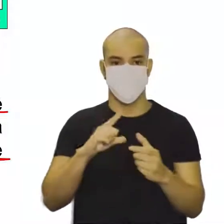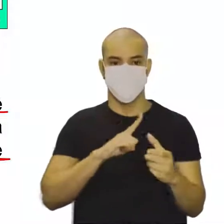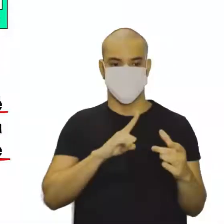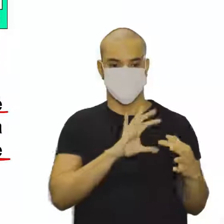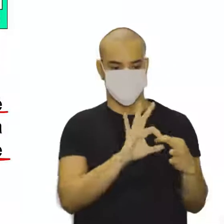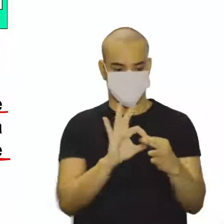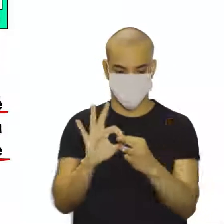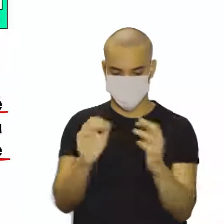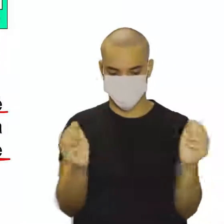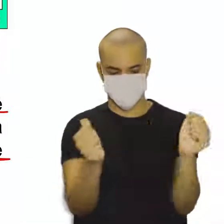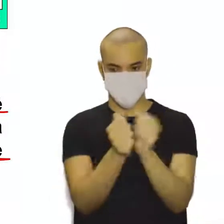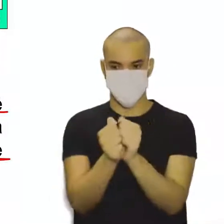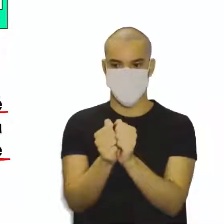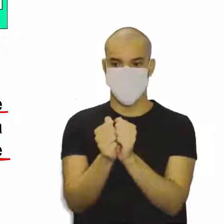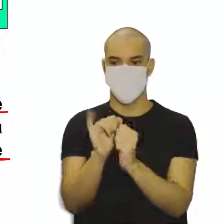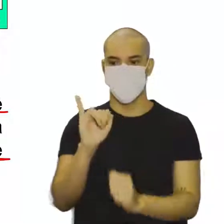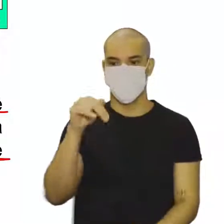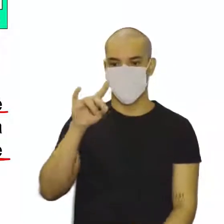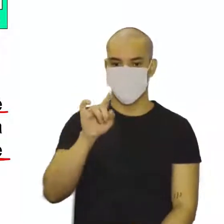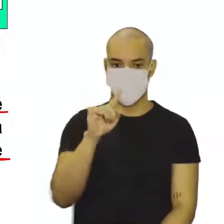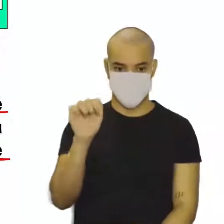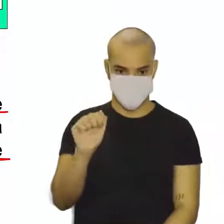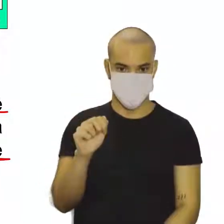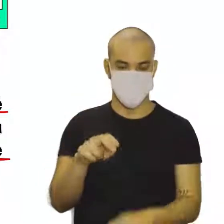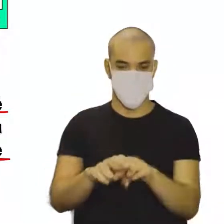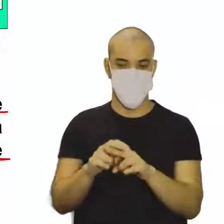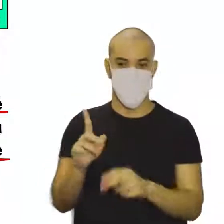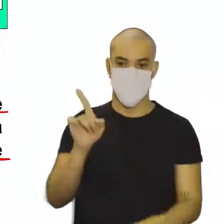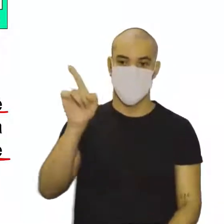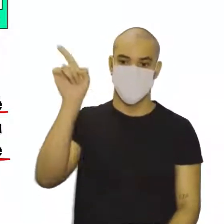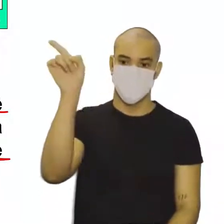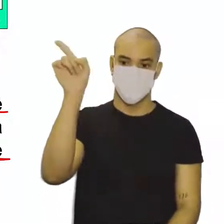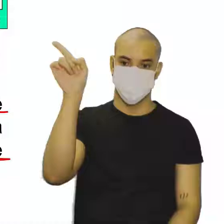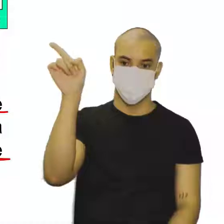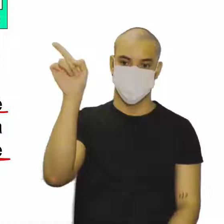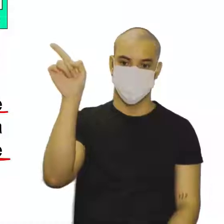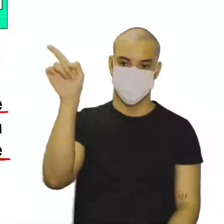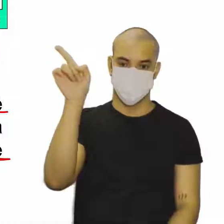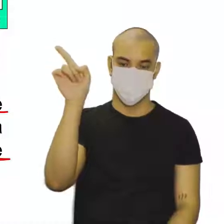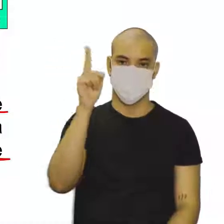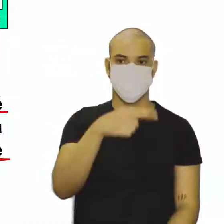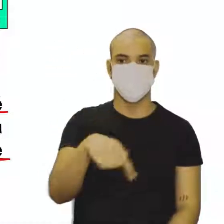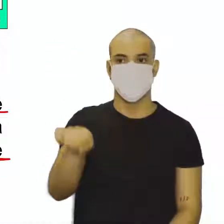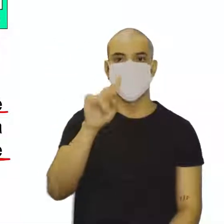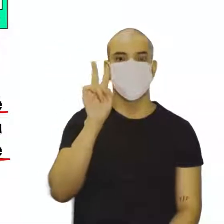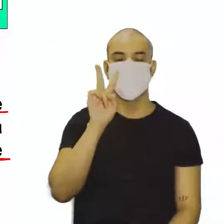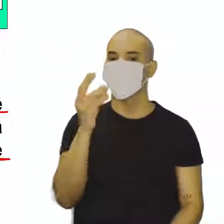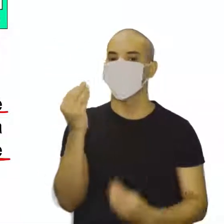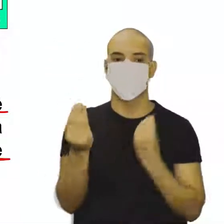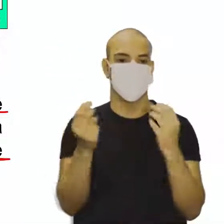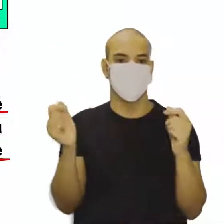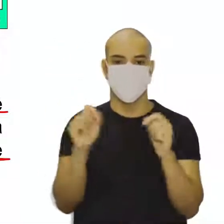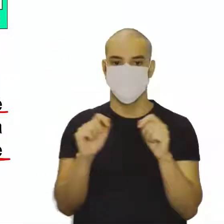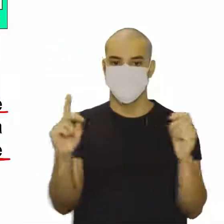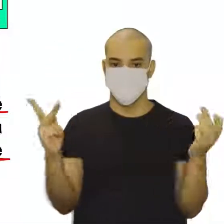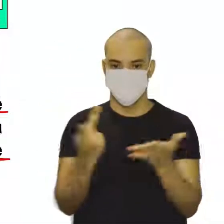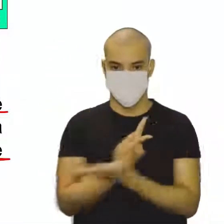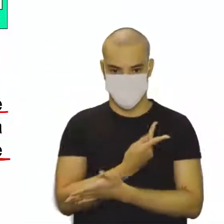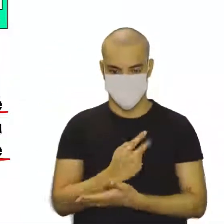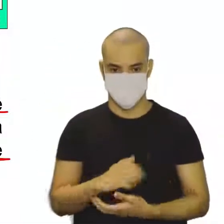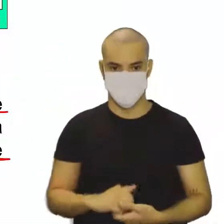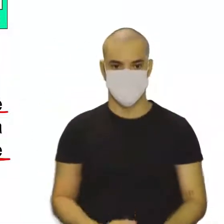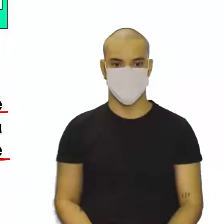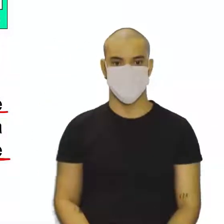a corrente induzida. E aqui eu coloquei uma figura, tá? Para vocês verem como é que ficaria esse circuito. Tá